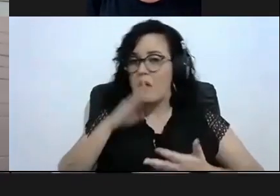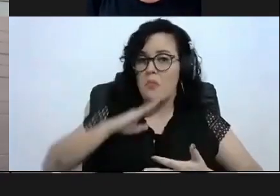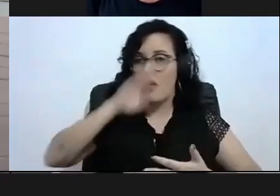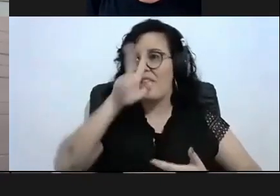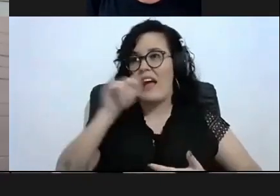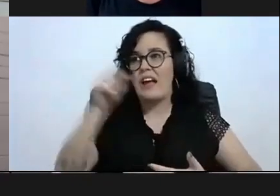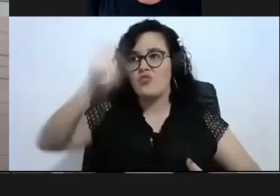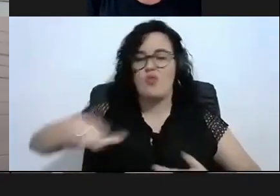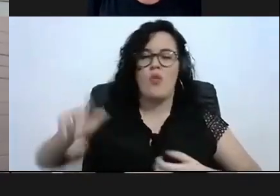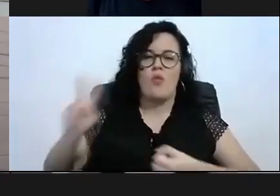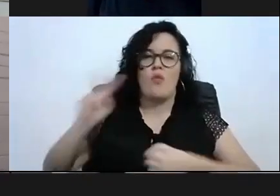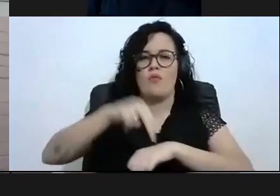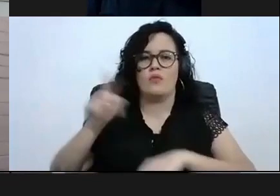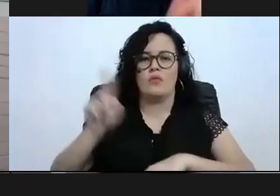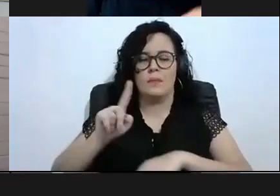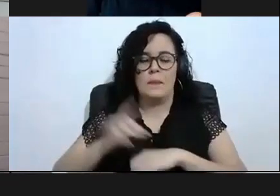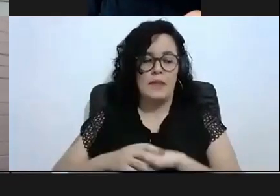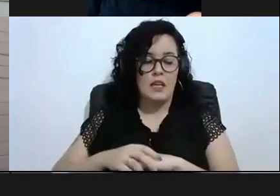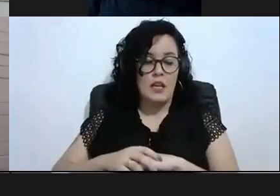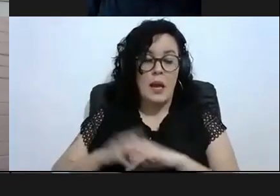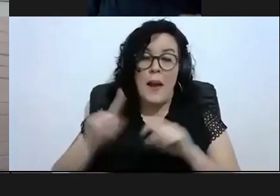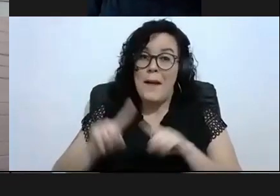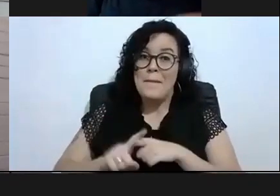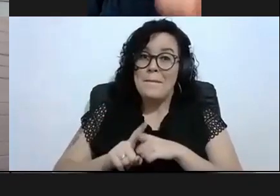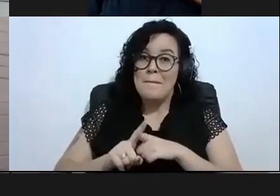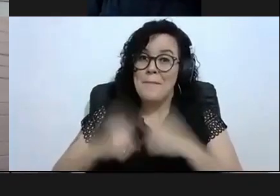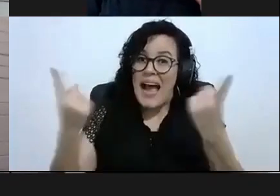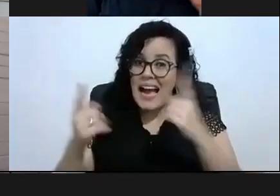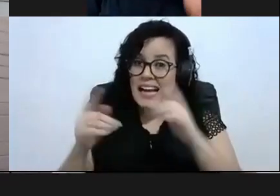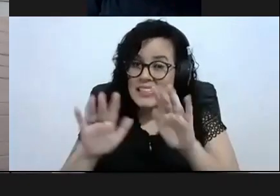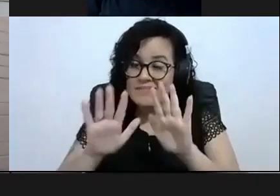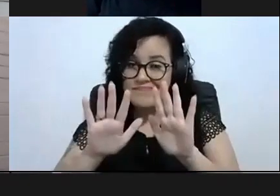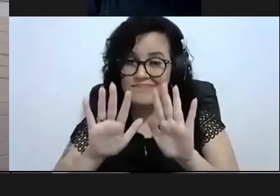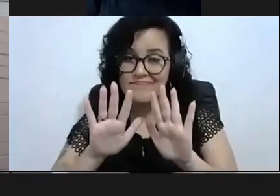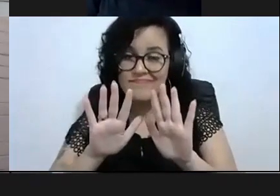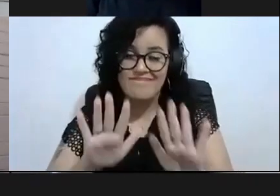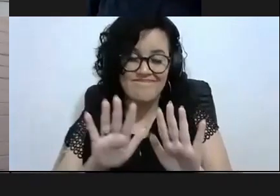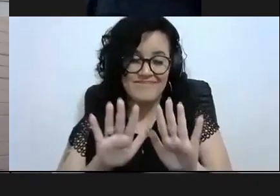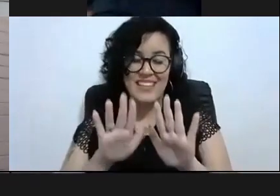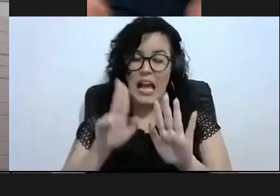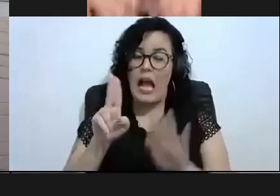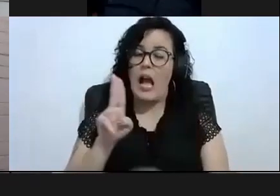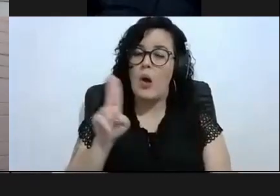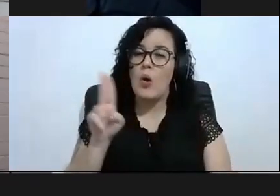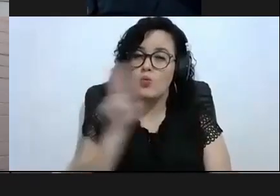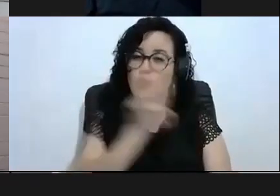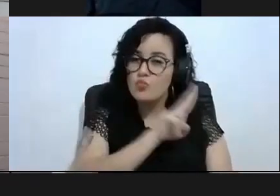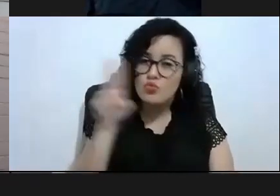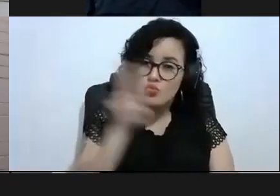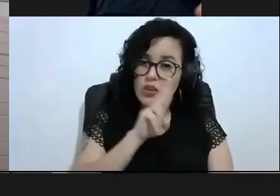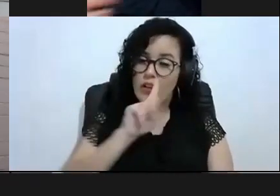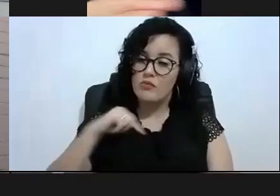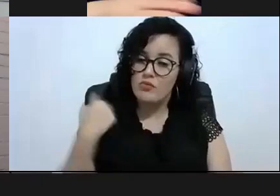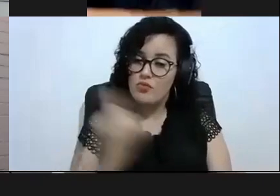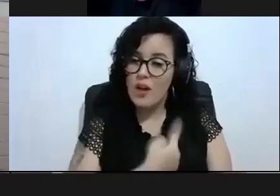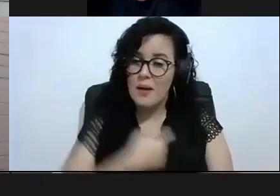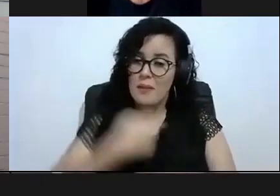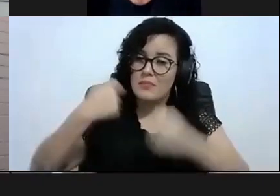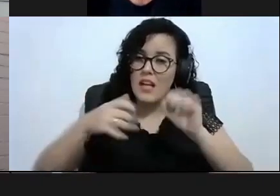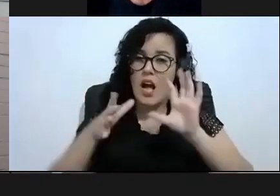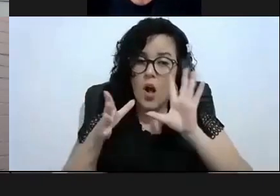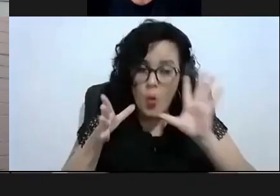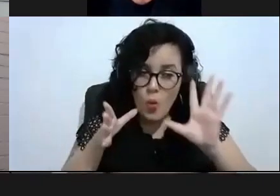do Bolsonaro se reeleger. Mas que é mais do que urgente a gente se unir para fazer